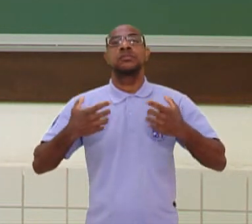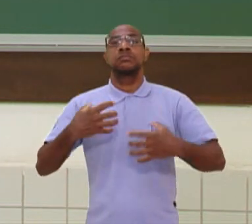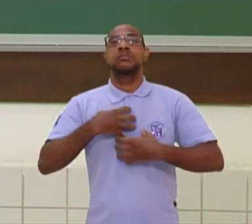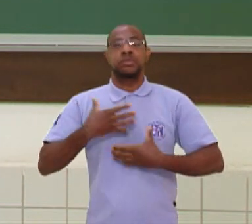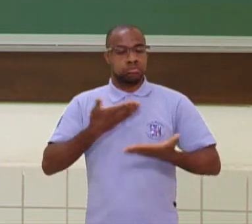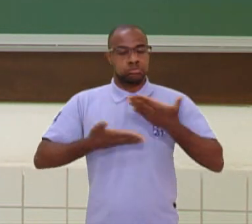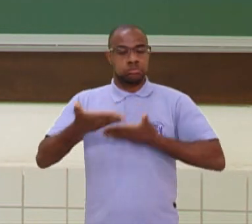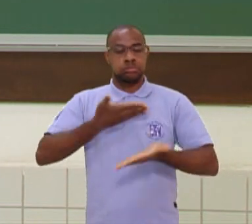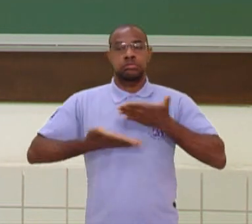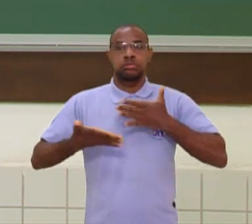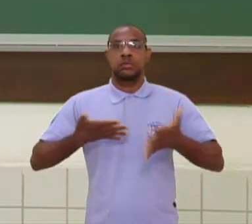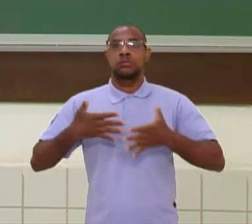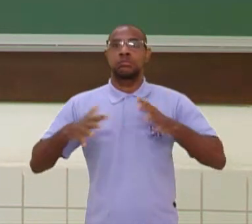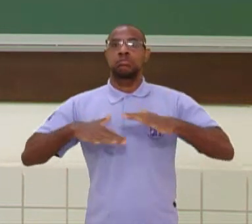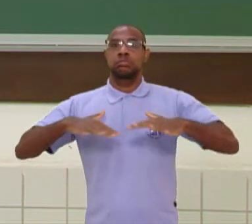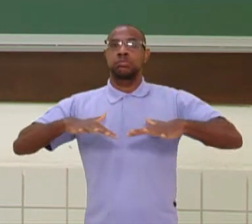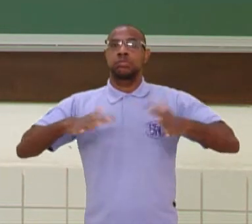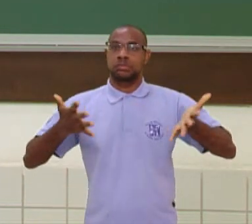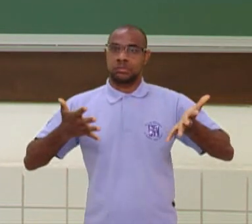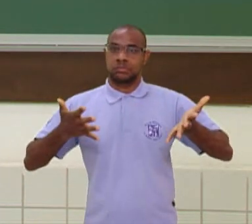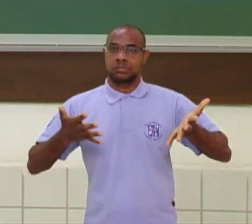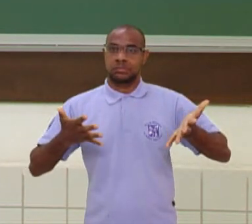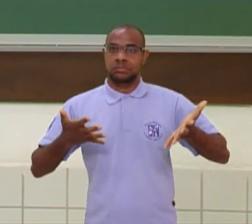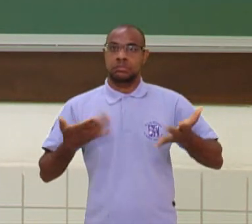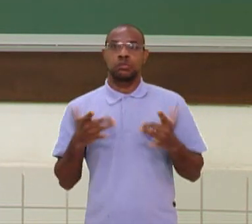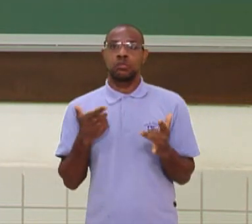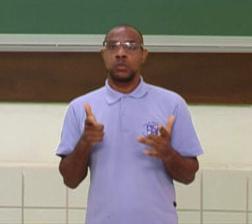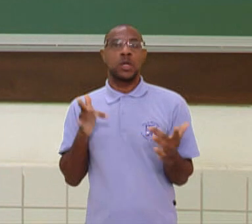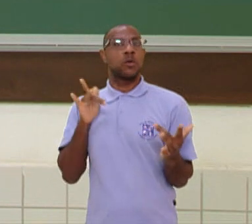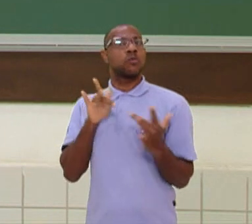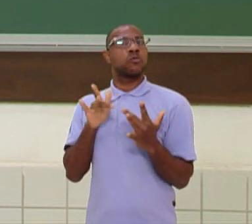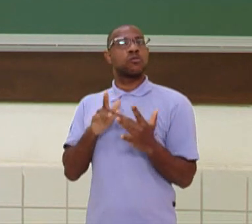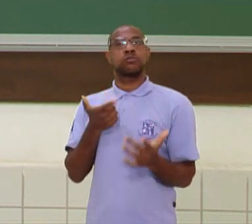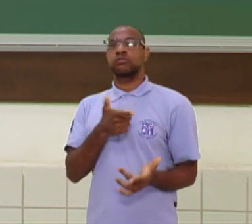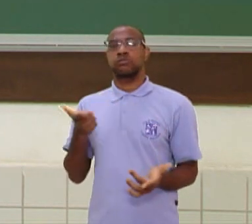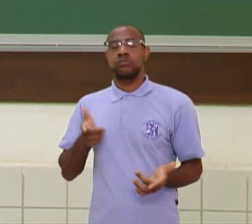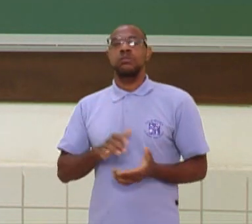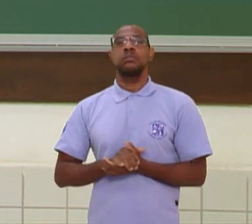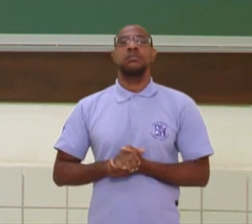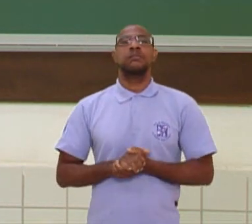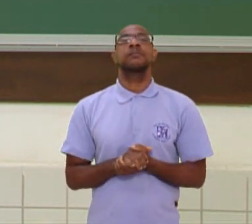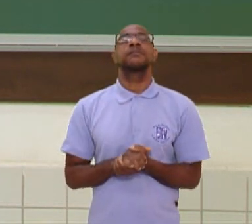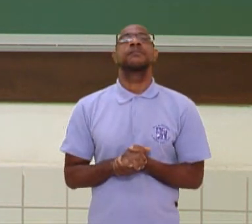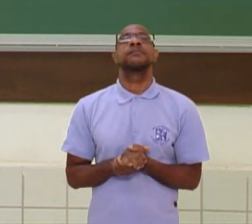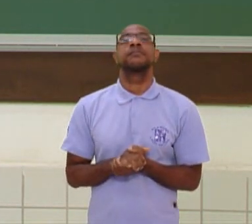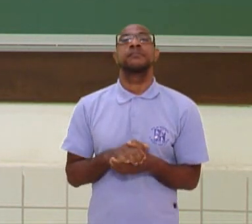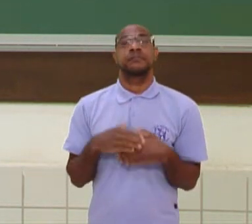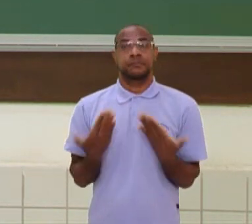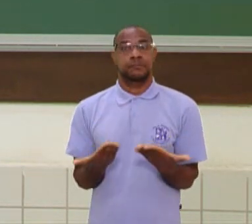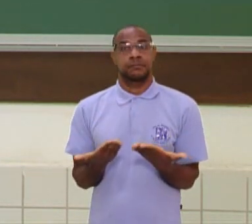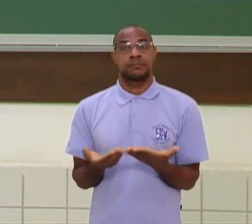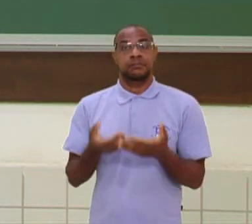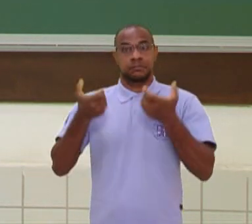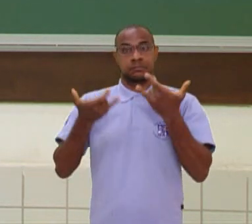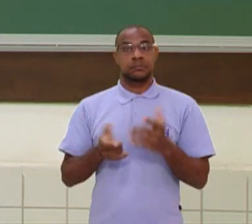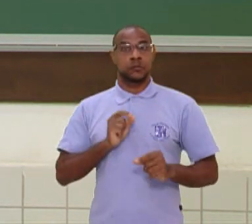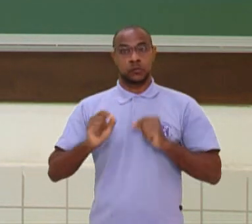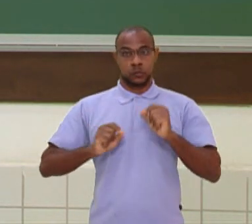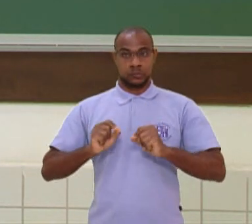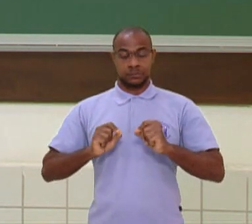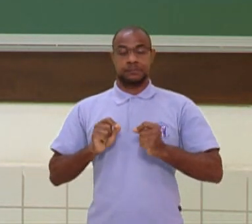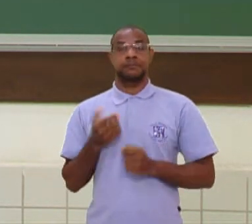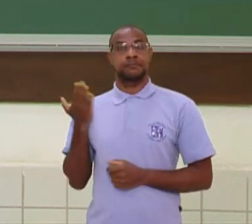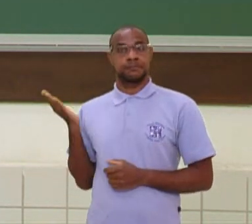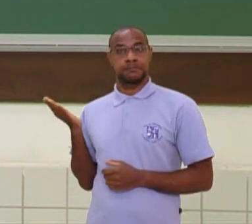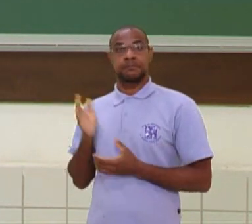interagindo para movimentar o outro, sem que tenha contato físico. Mas mais para frente a gente vai entrar em maiores detalhes nesse componente. O que eu quero definir para vocês